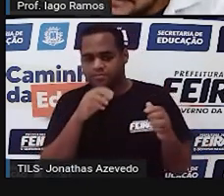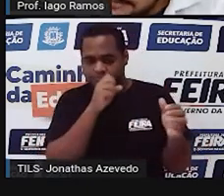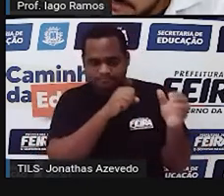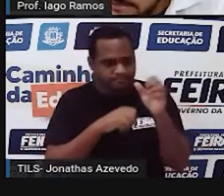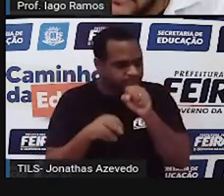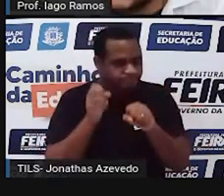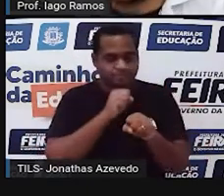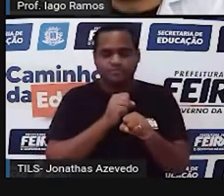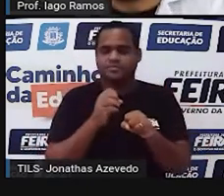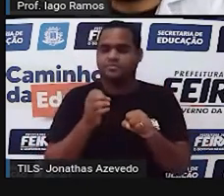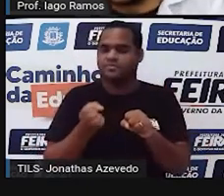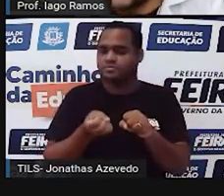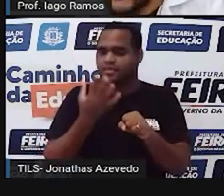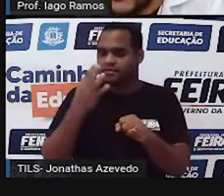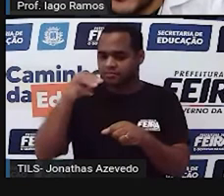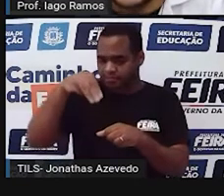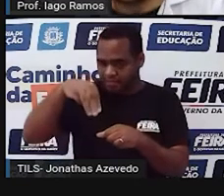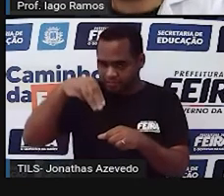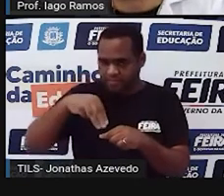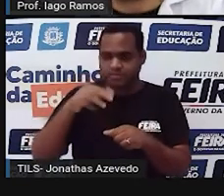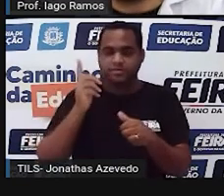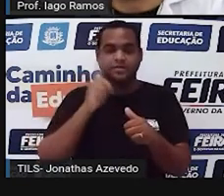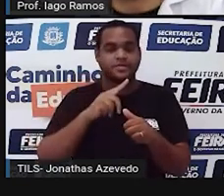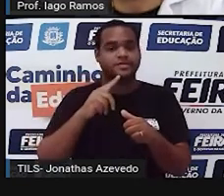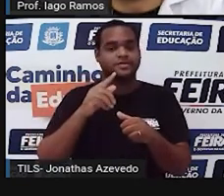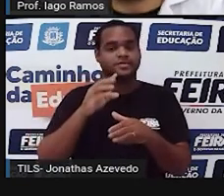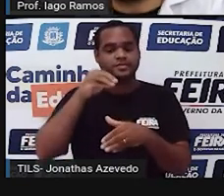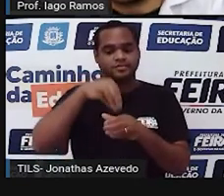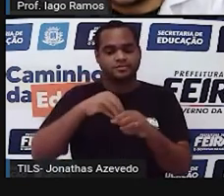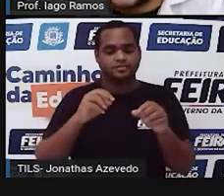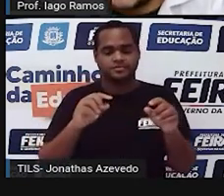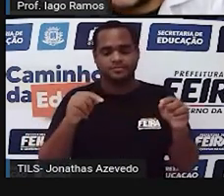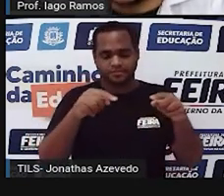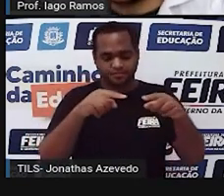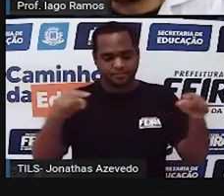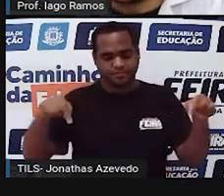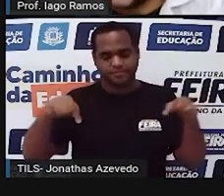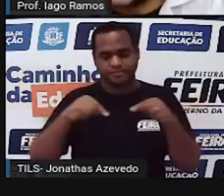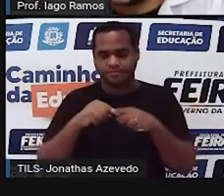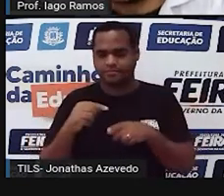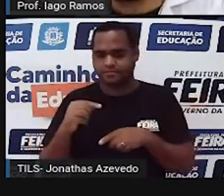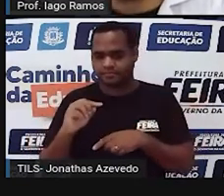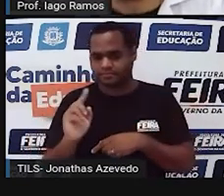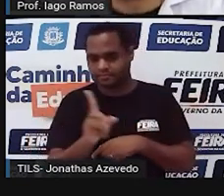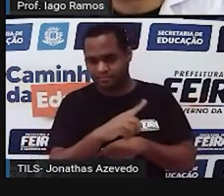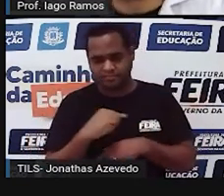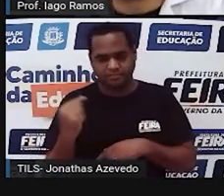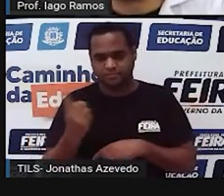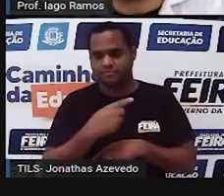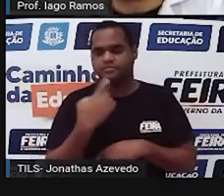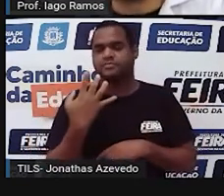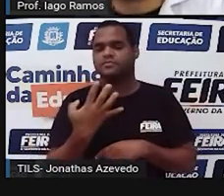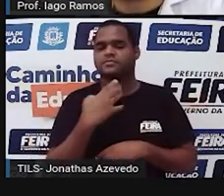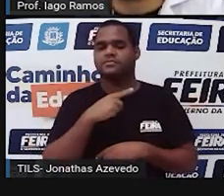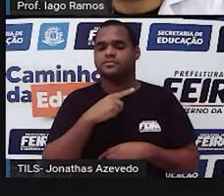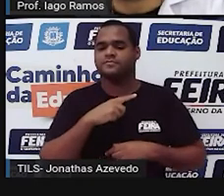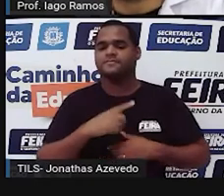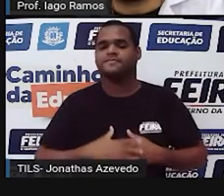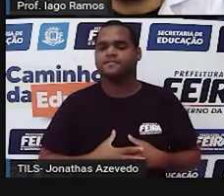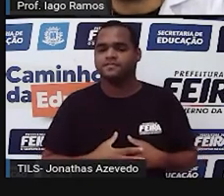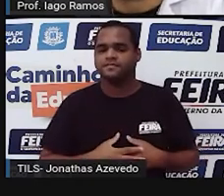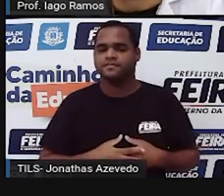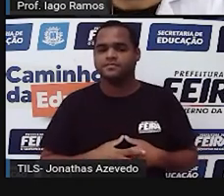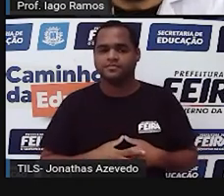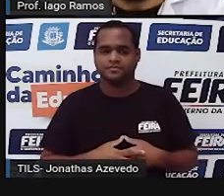essa quantidade de metros dentro das quatro voltas não esquece disso é por isso que essas coisas estão sendo